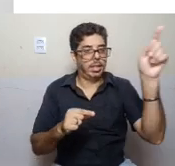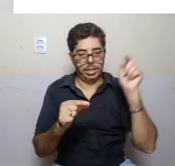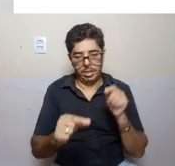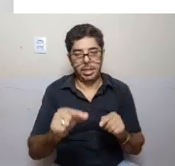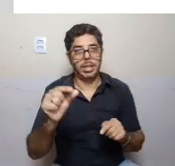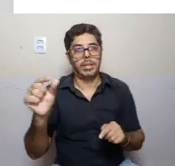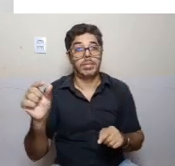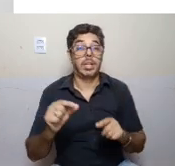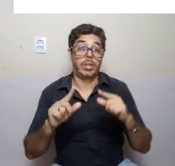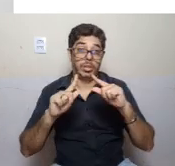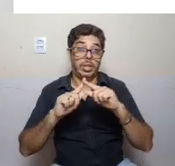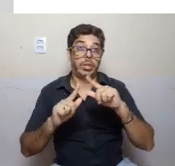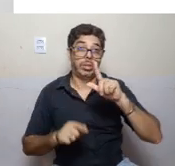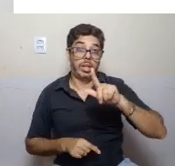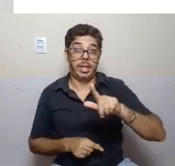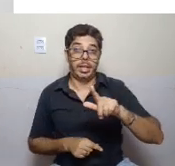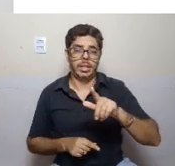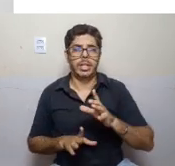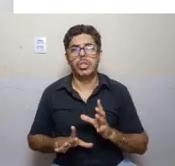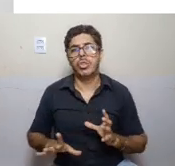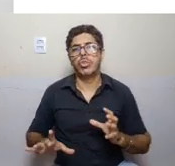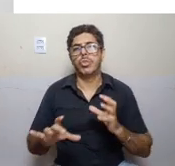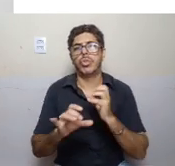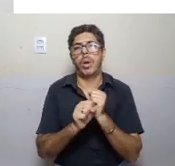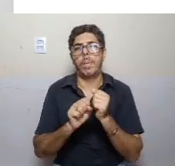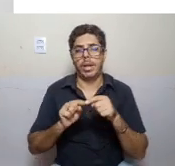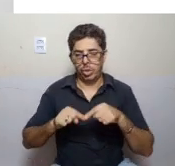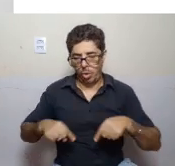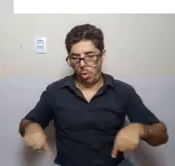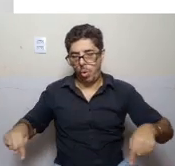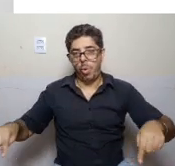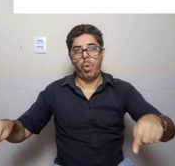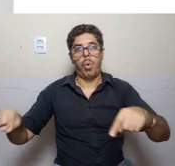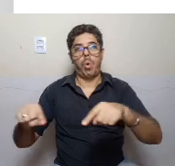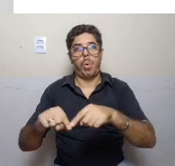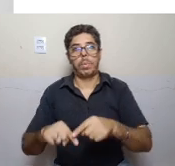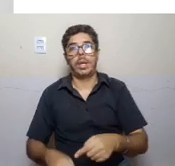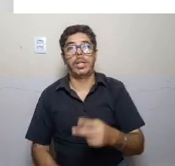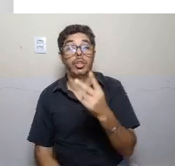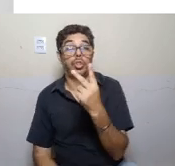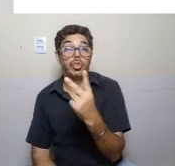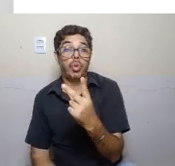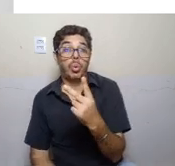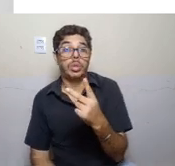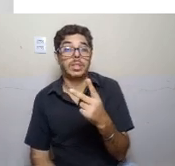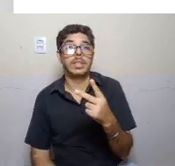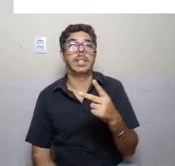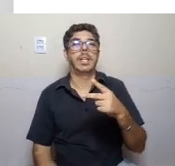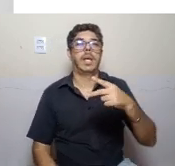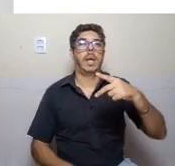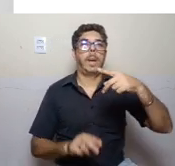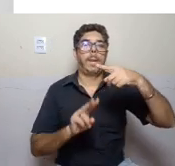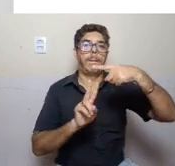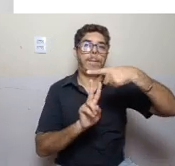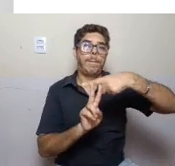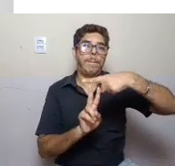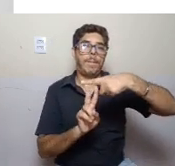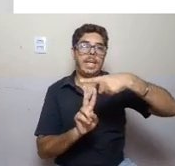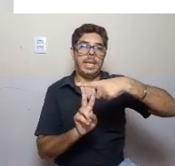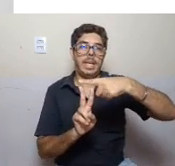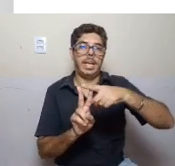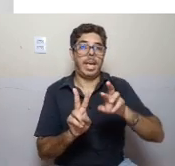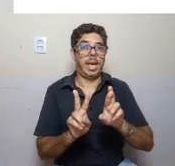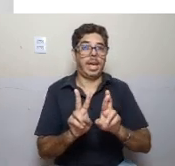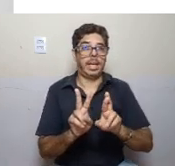comprimento ΔL, que ao serem somados resultam no comprimento total da circunferência, que é 2πr. Assim,